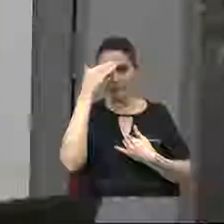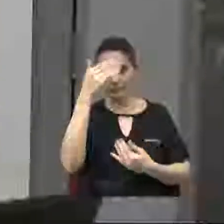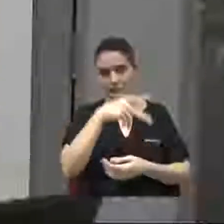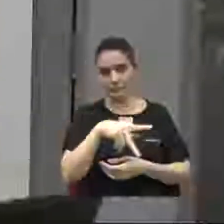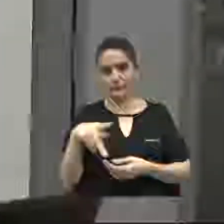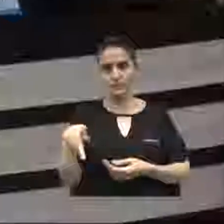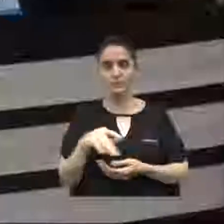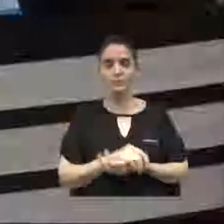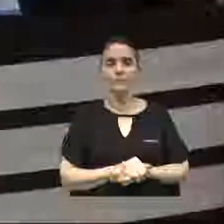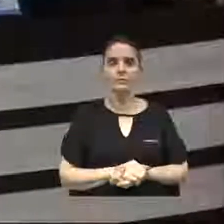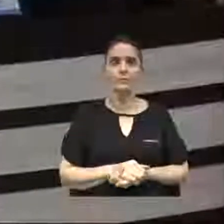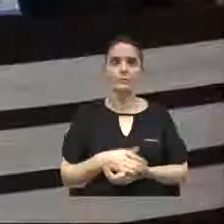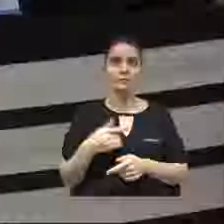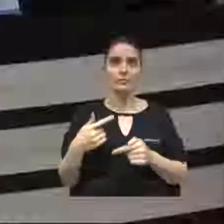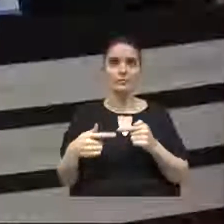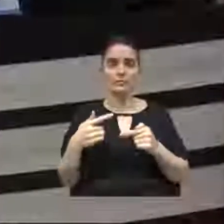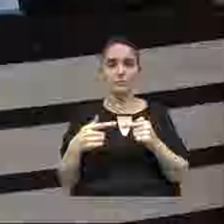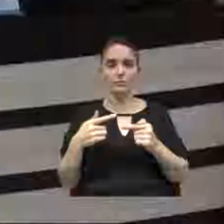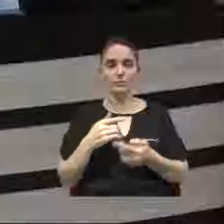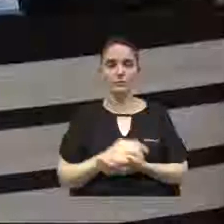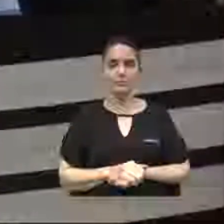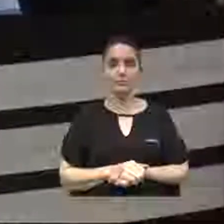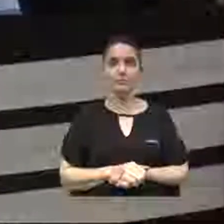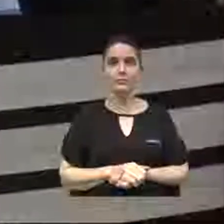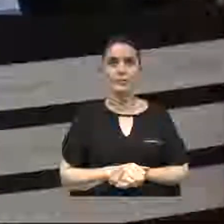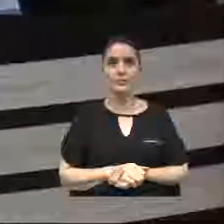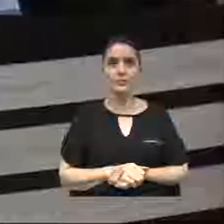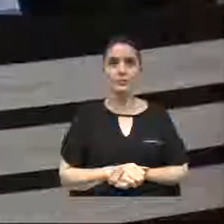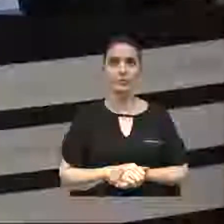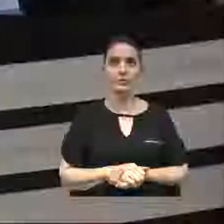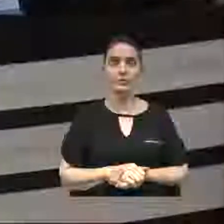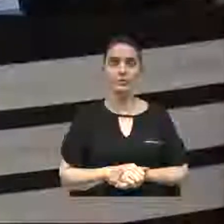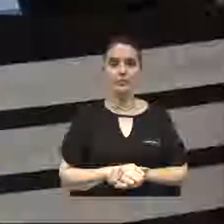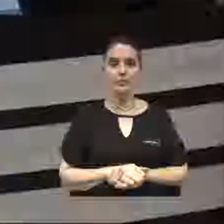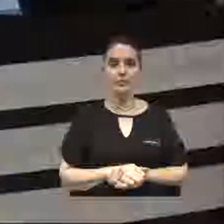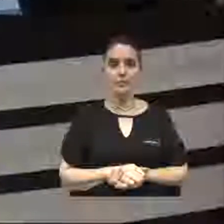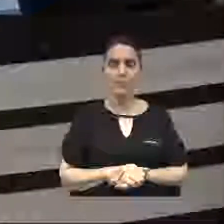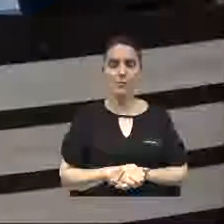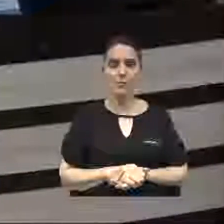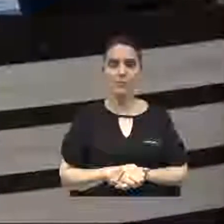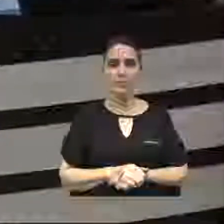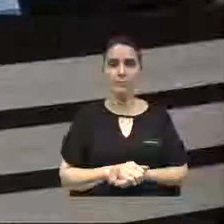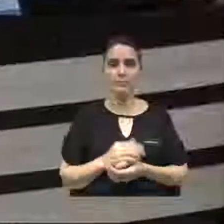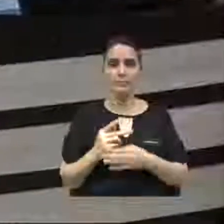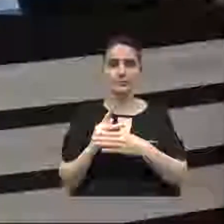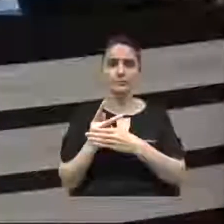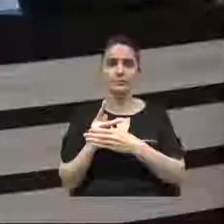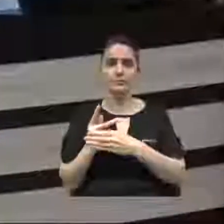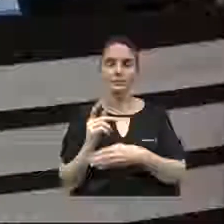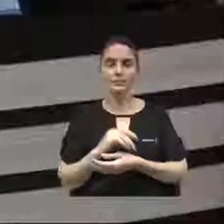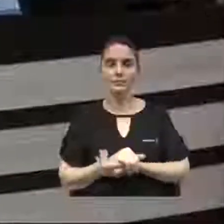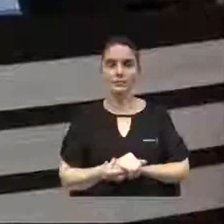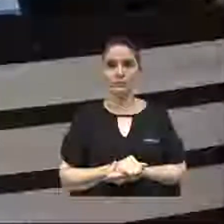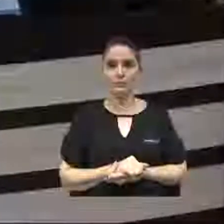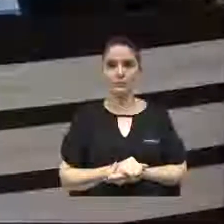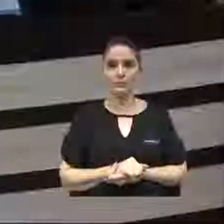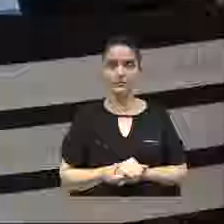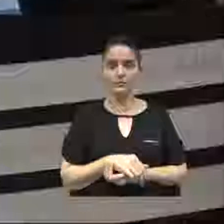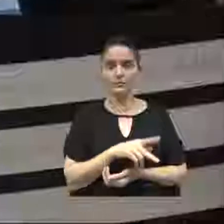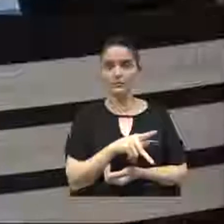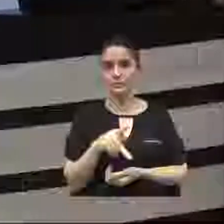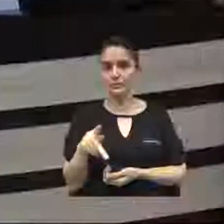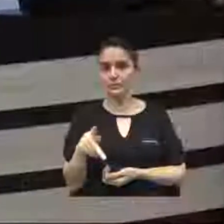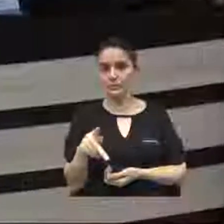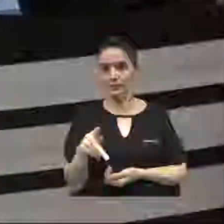presidente. Continua a discussão. Eu gostaria, senhor presidente. Também desejo, senhor A presidente. palavra, vereador Também. Helder do Táxi. Senhor presidente,